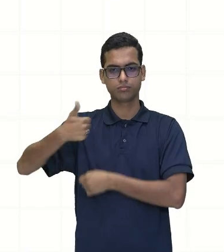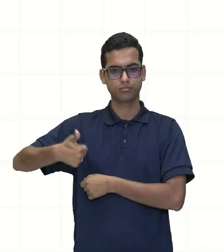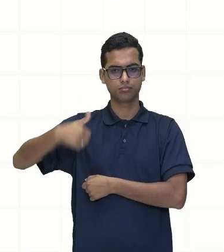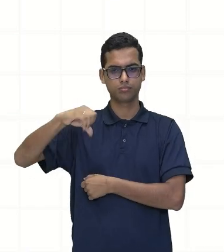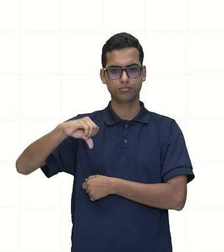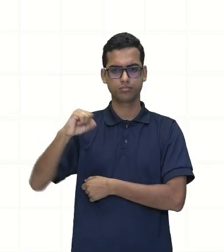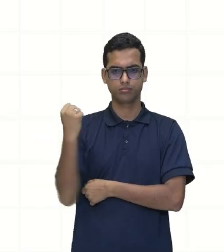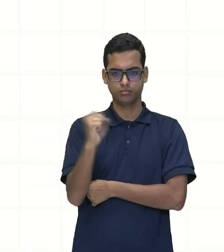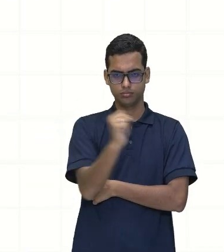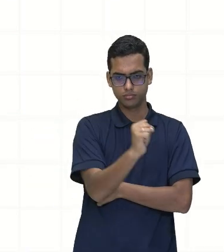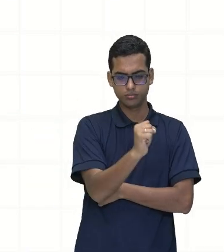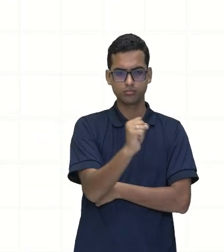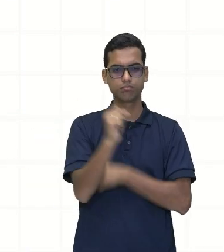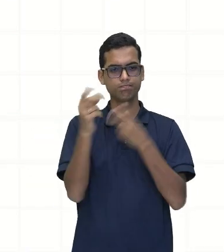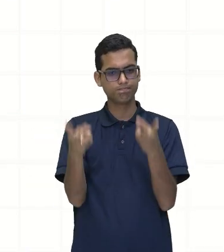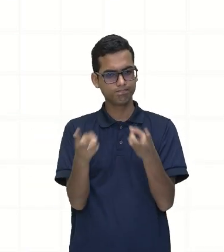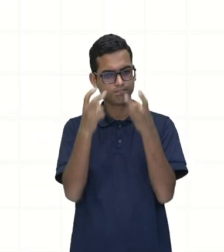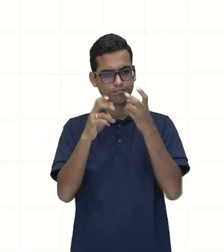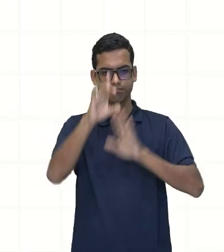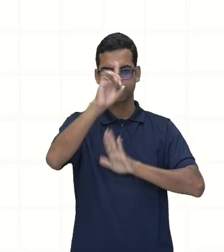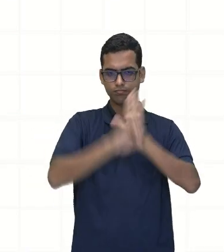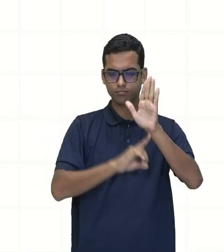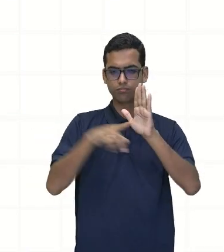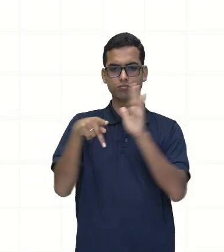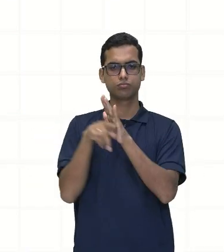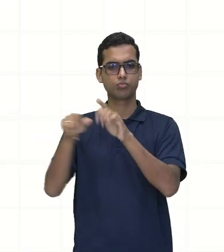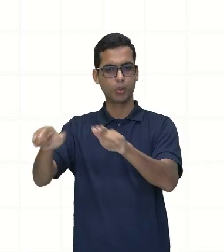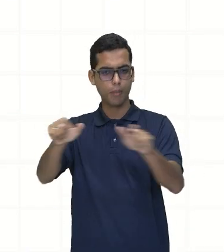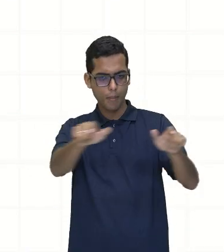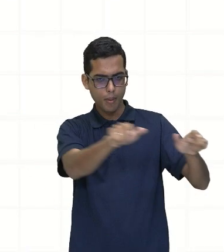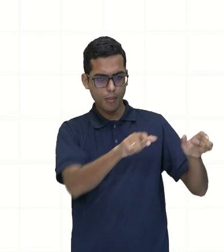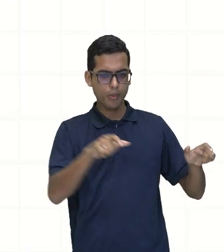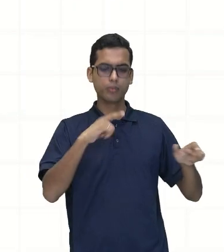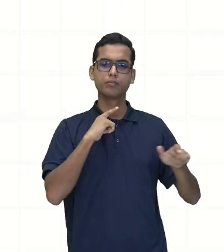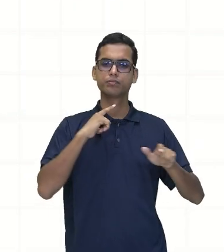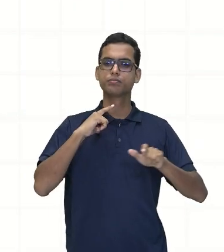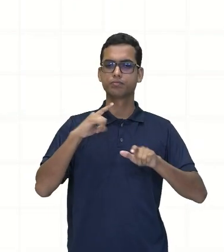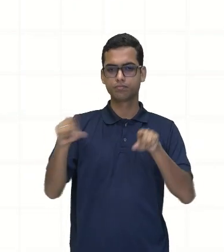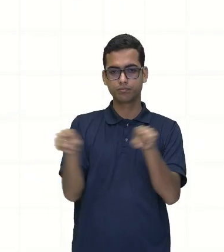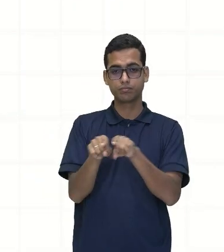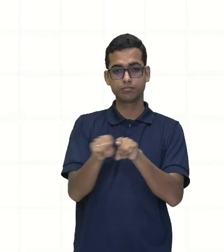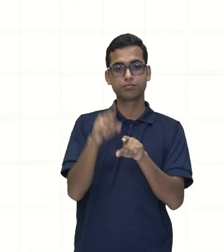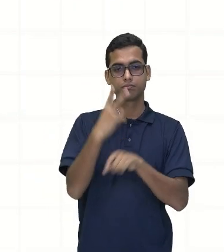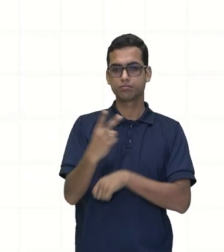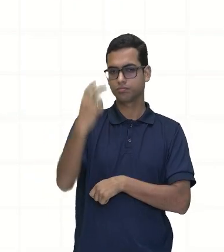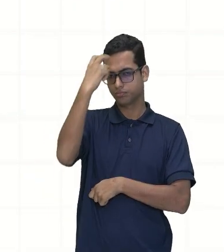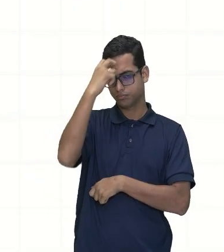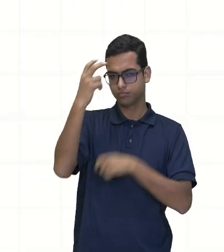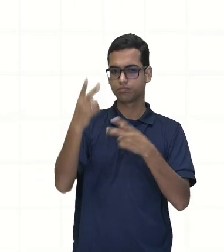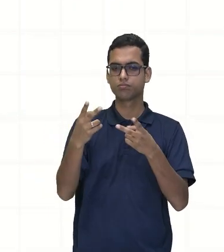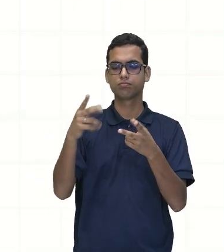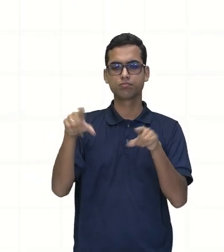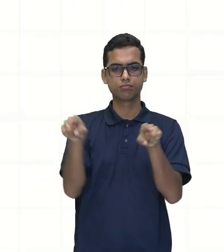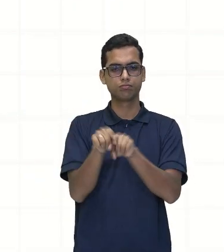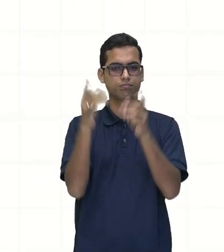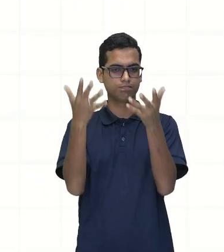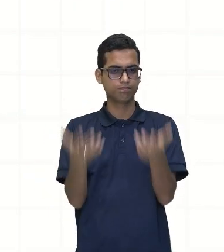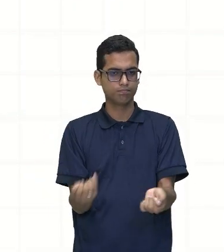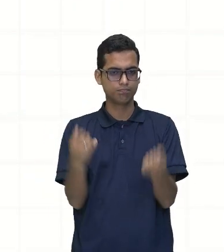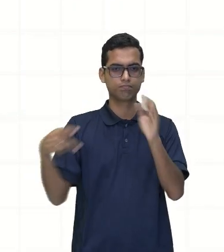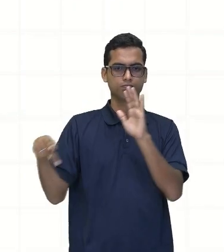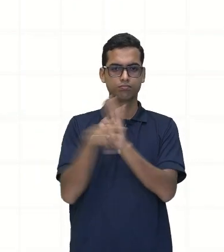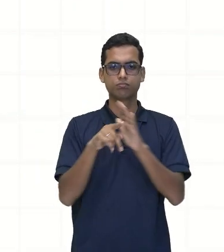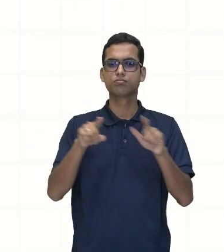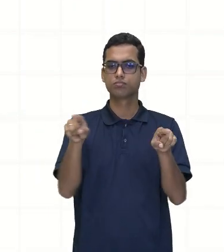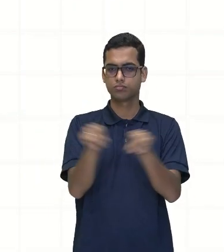1988, que reconhece os direitos territoriais, né, a essa população, reconhece também, além do